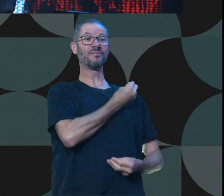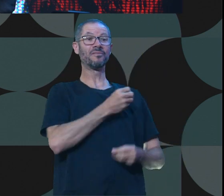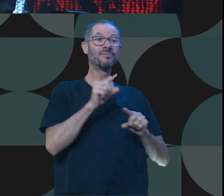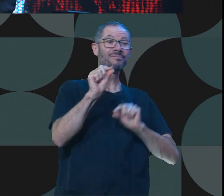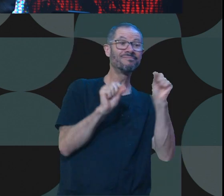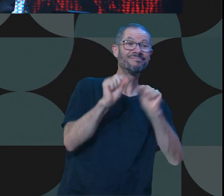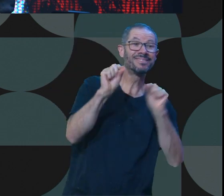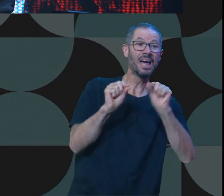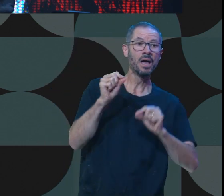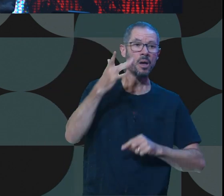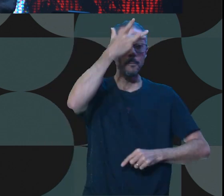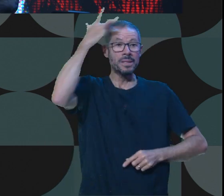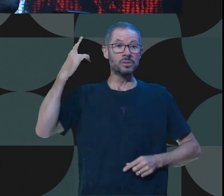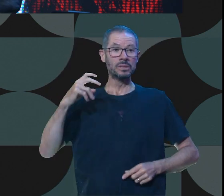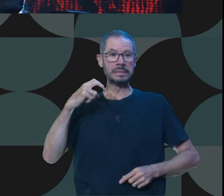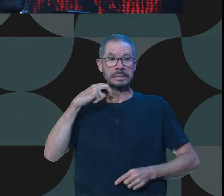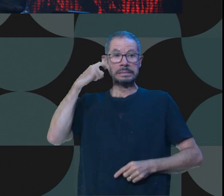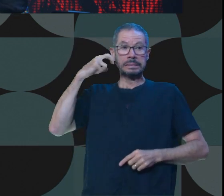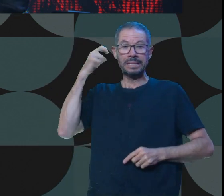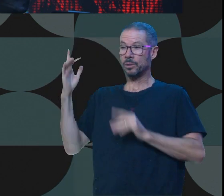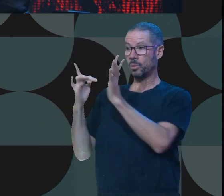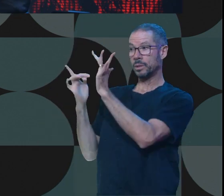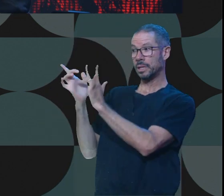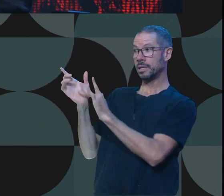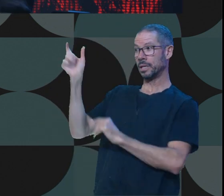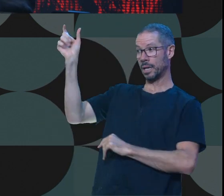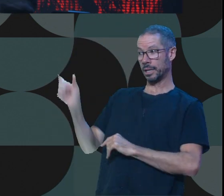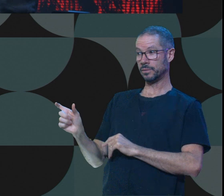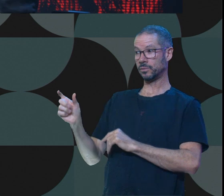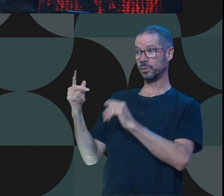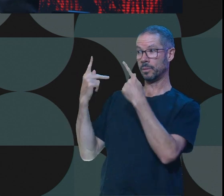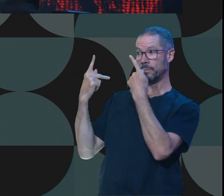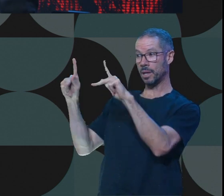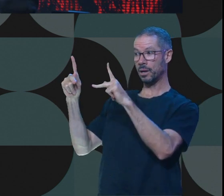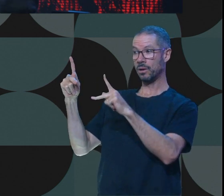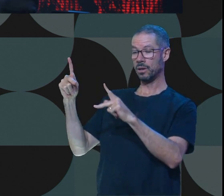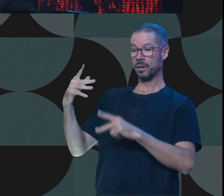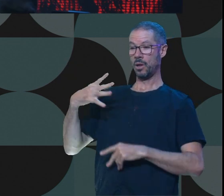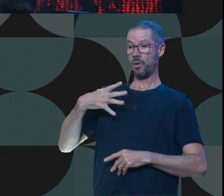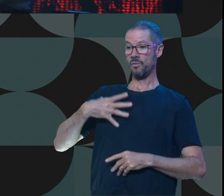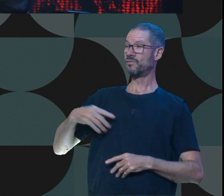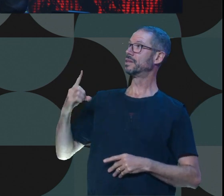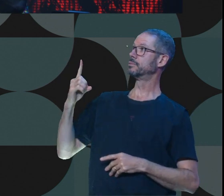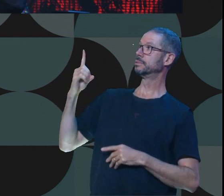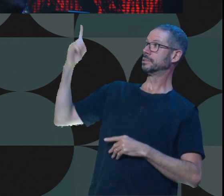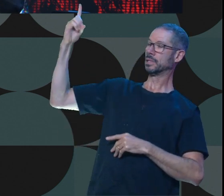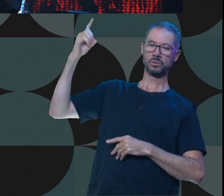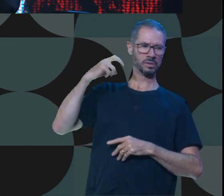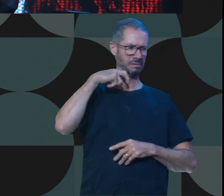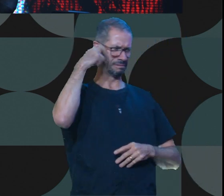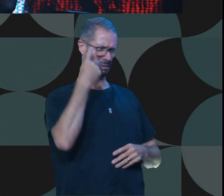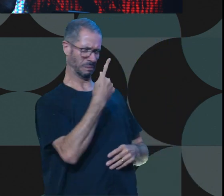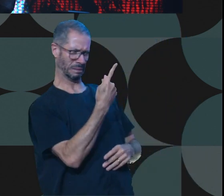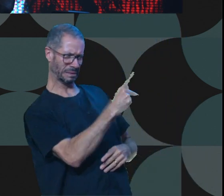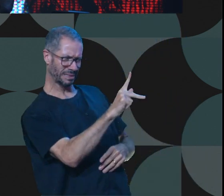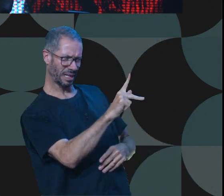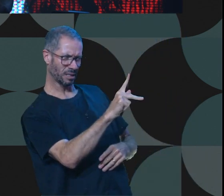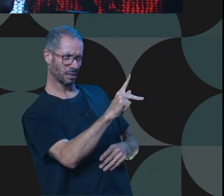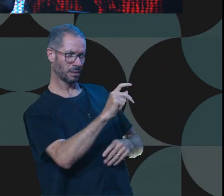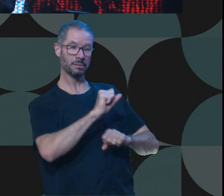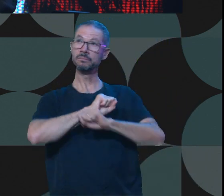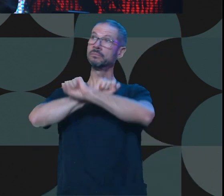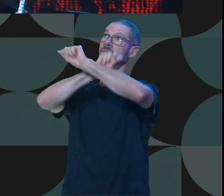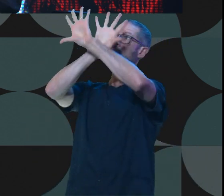Se alguém se envergonhar de mim e de minha mensagem, o Filho do Homem se envergonhará dele quando vier a sua